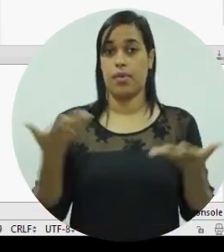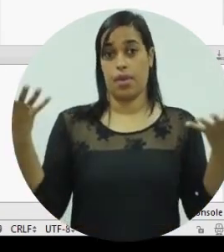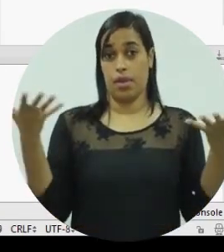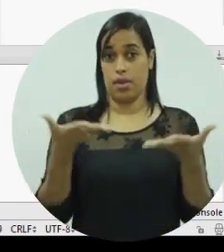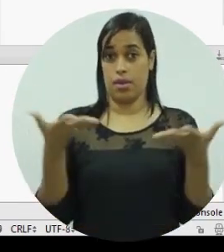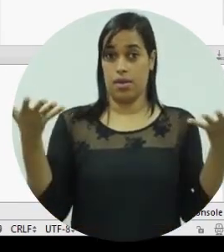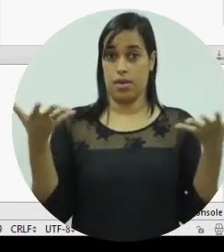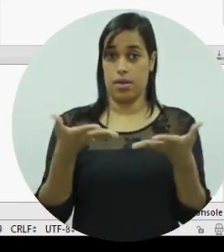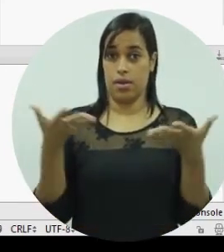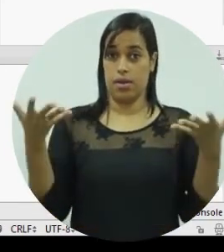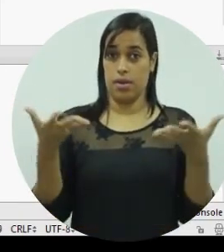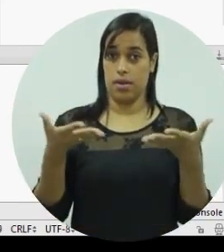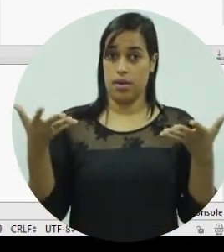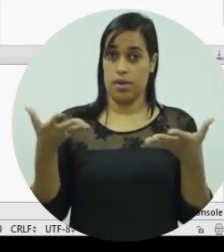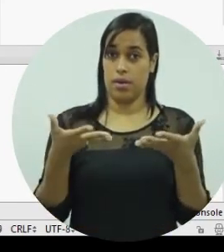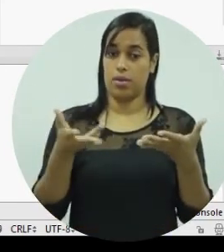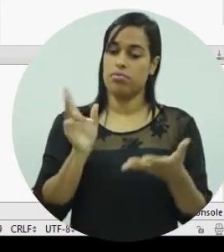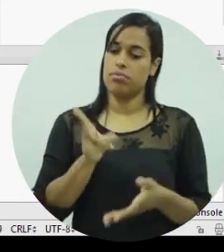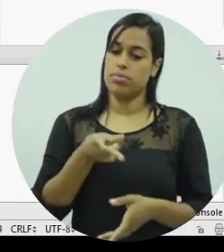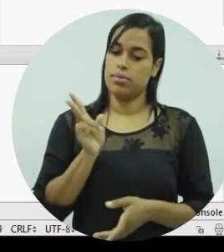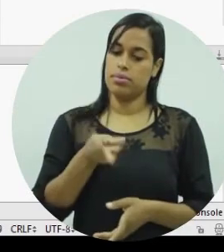agora executar.